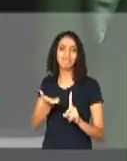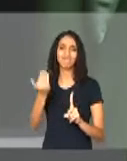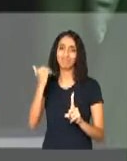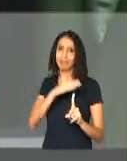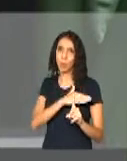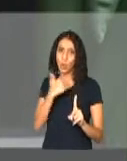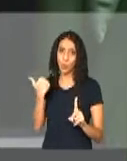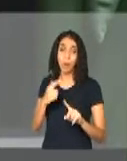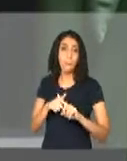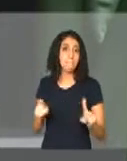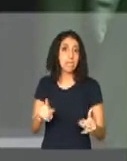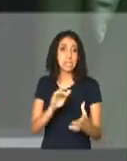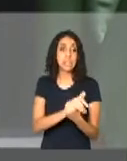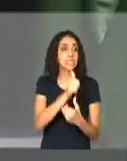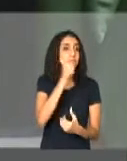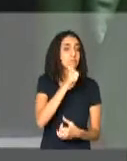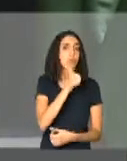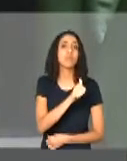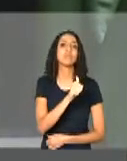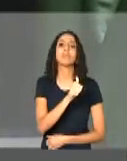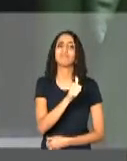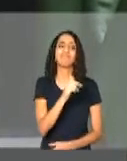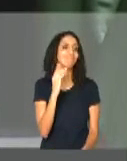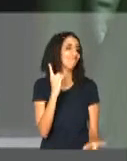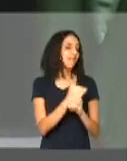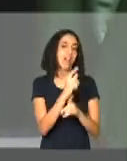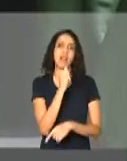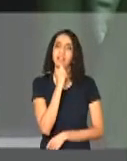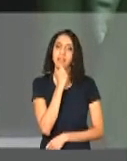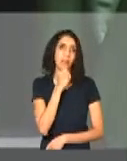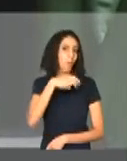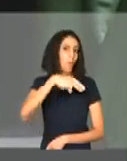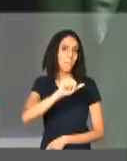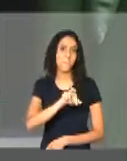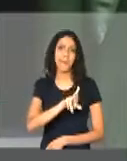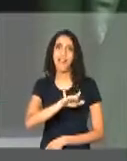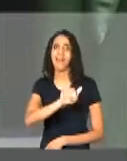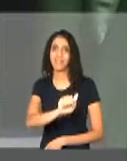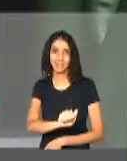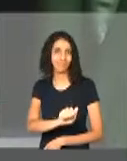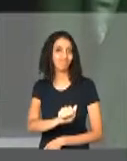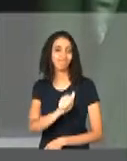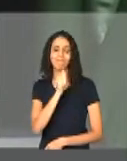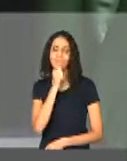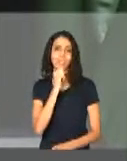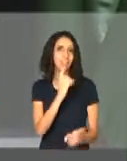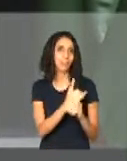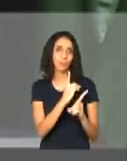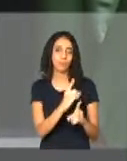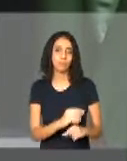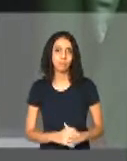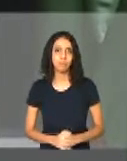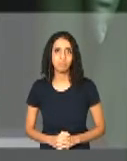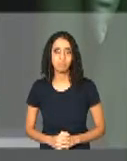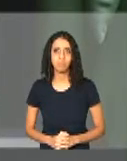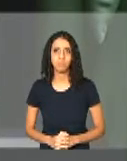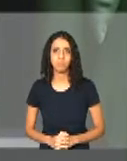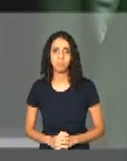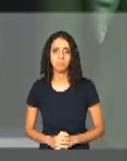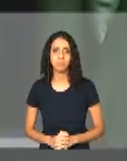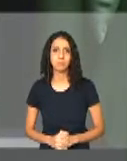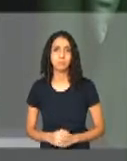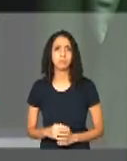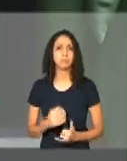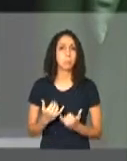foi encontrado o corpo da esposa de Adriano Ribeiro da Silva, a senhora Maria de Lourdes da Costa Bueno. Estima-se que cerca